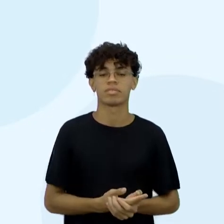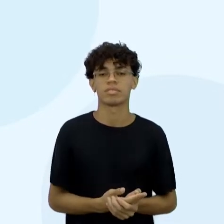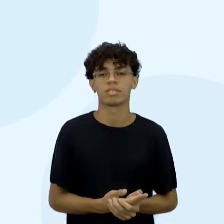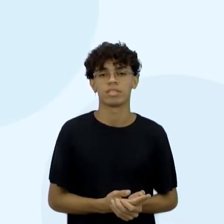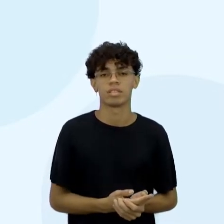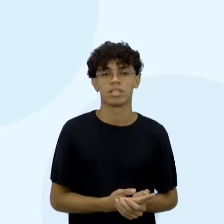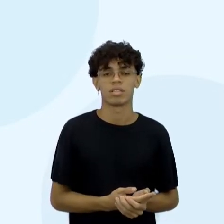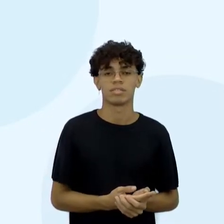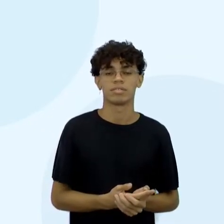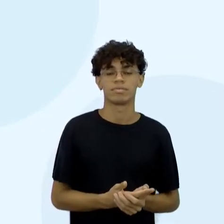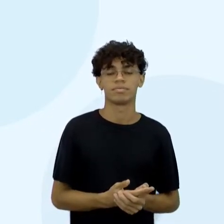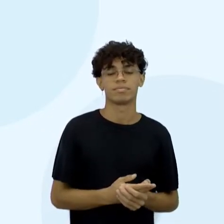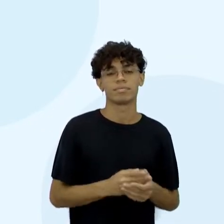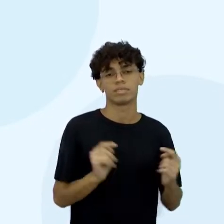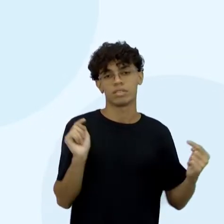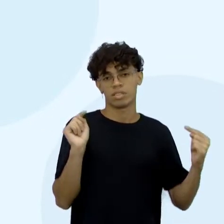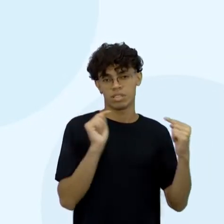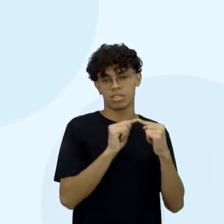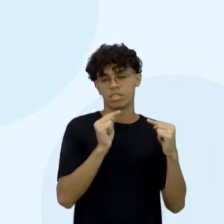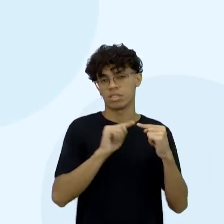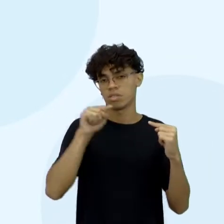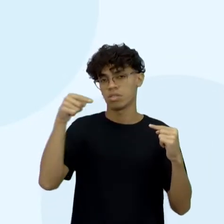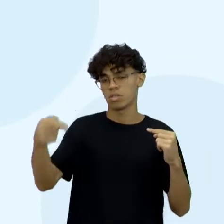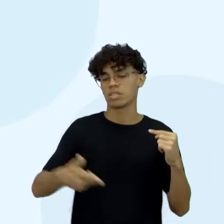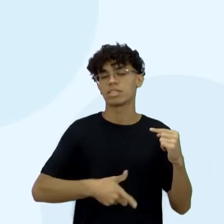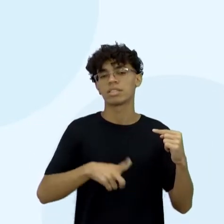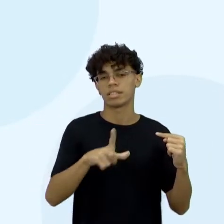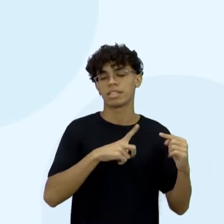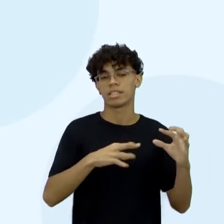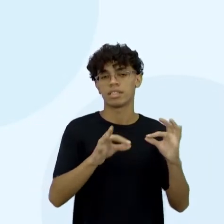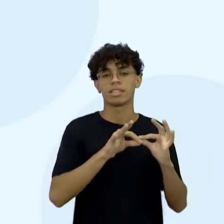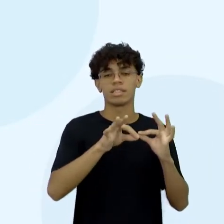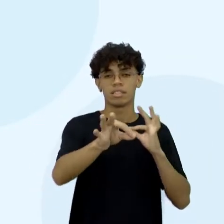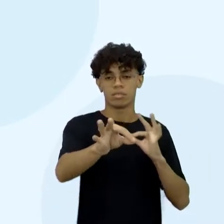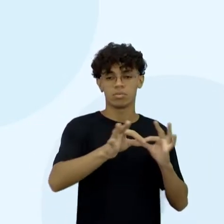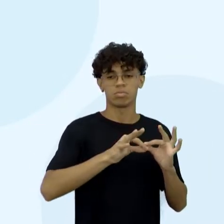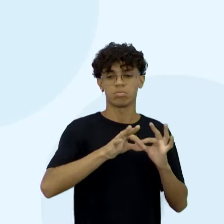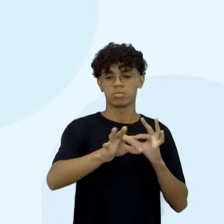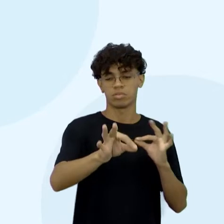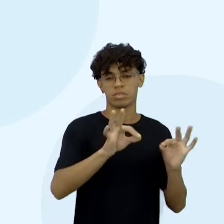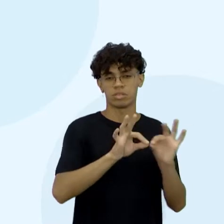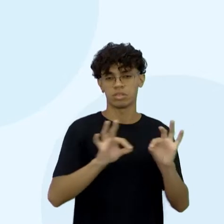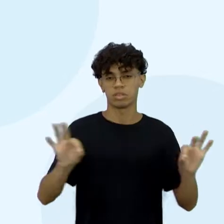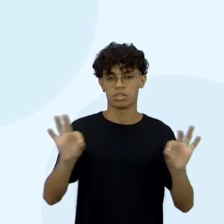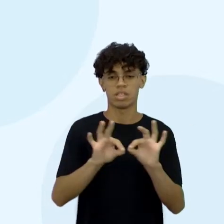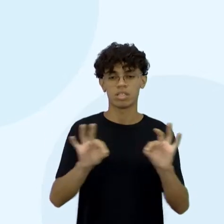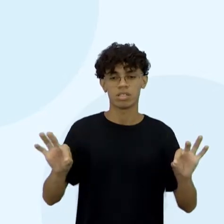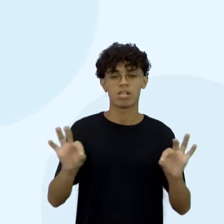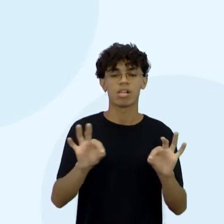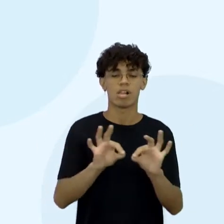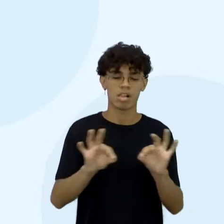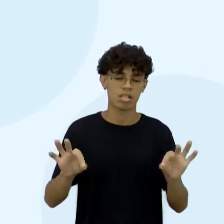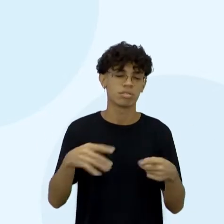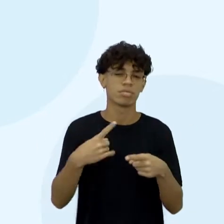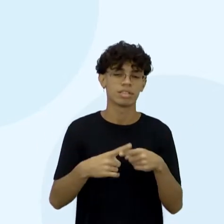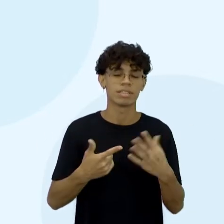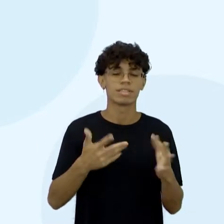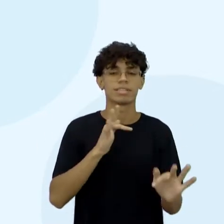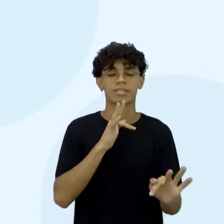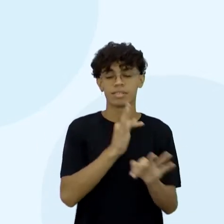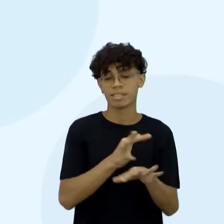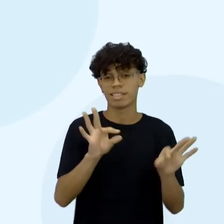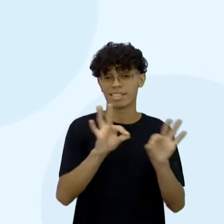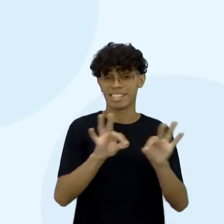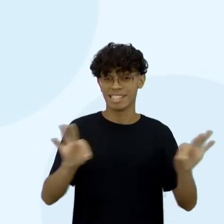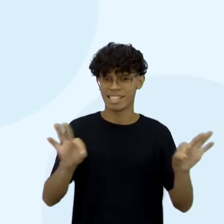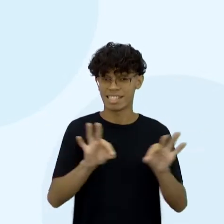outra relação que envolva distâncias, né? Que aqui na física a gente está usando distâncias como espaço, né? Letra